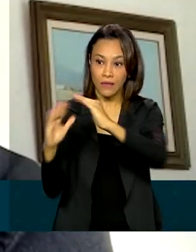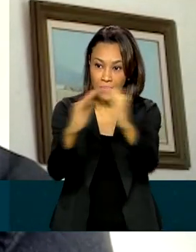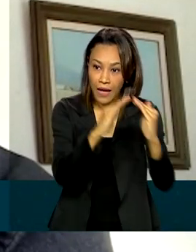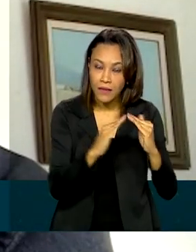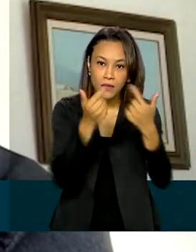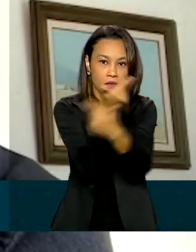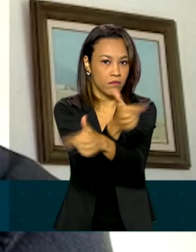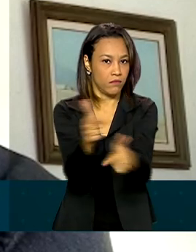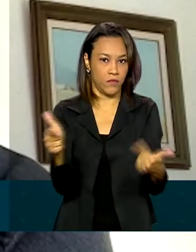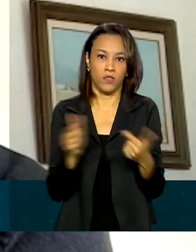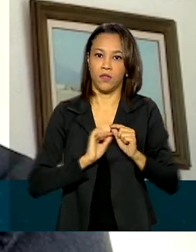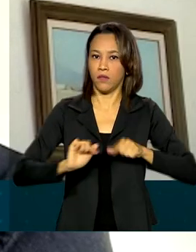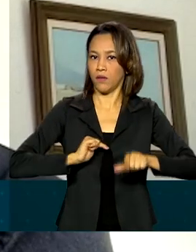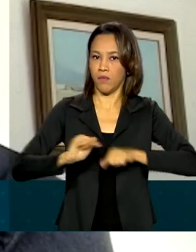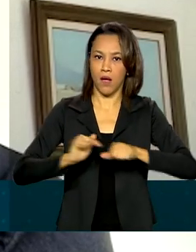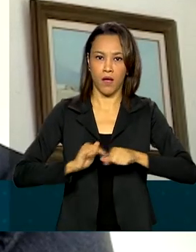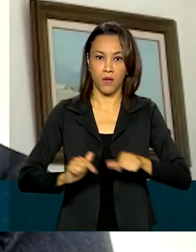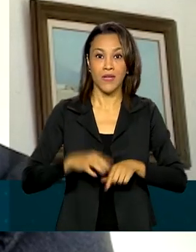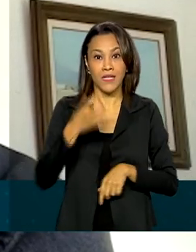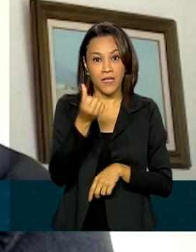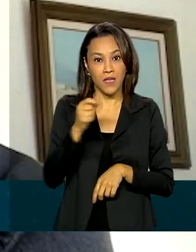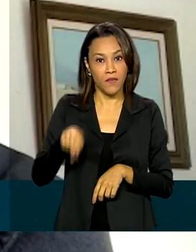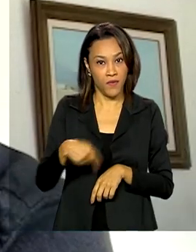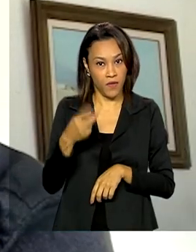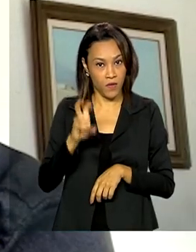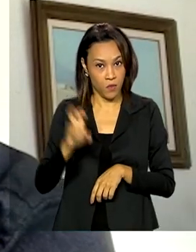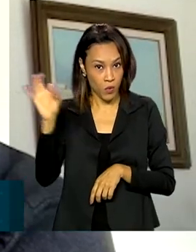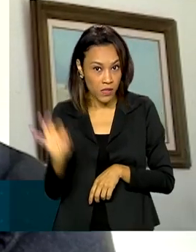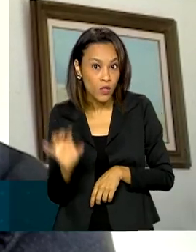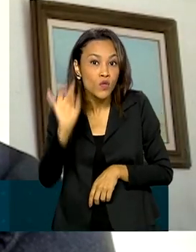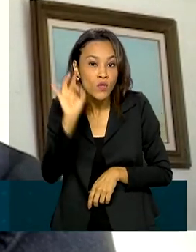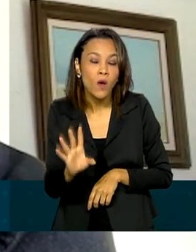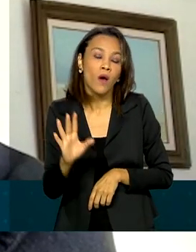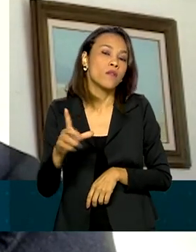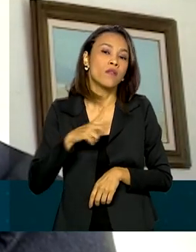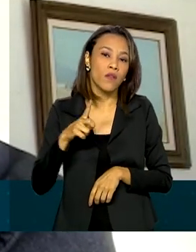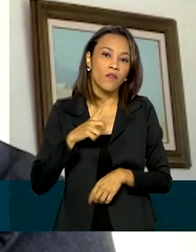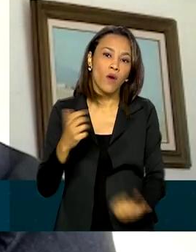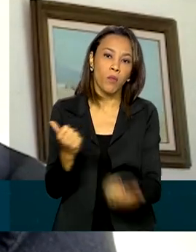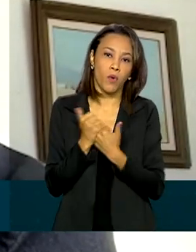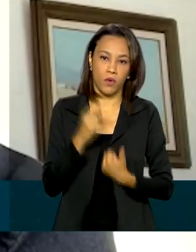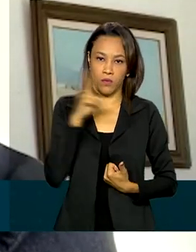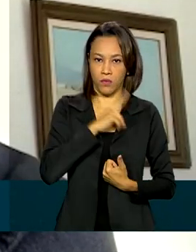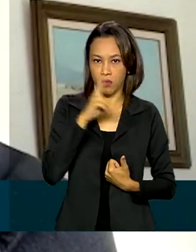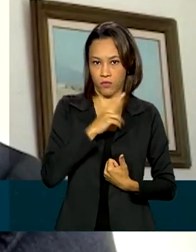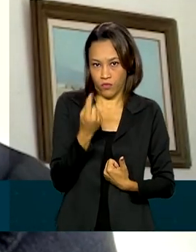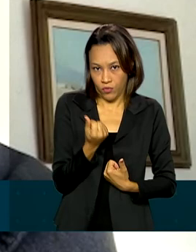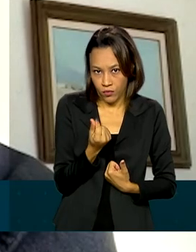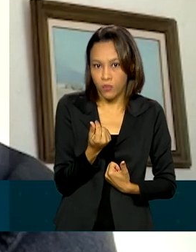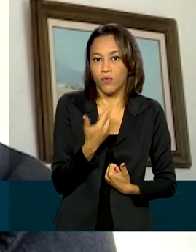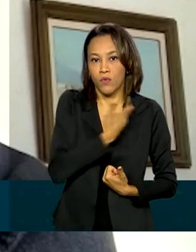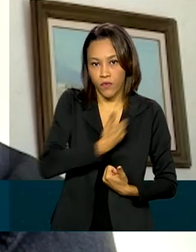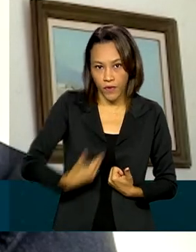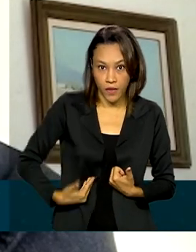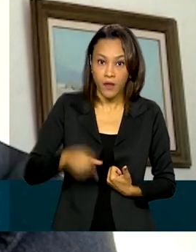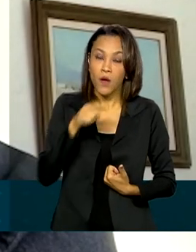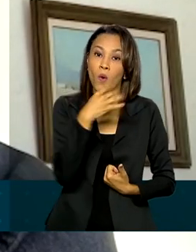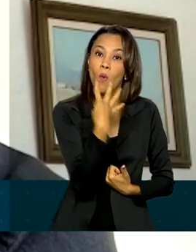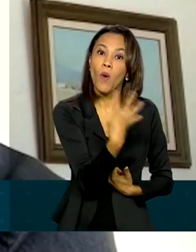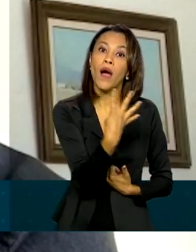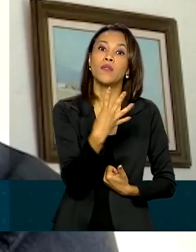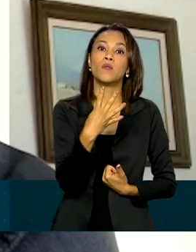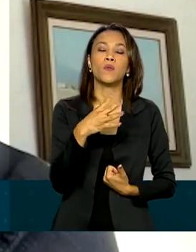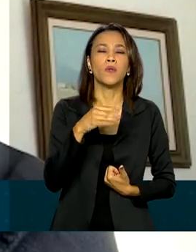no trabalho. 6,5% deles sobreviveram apenas com o auxílio emergencial, o que representa mais de 4,5 milhões de